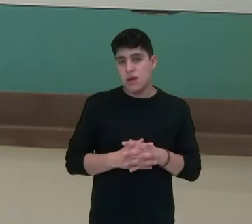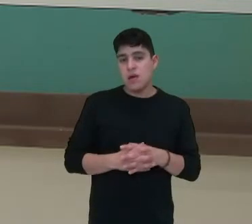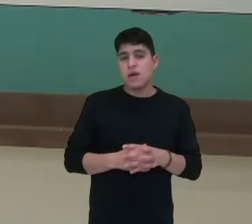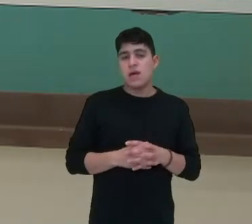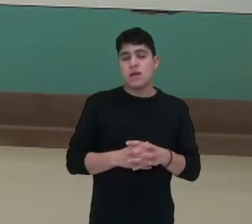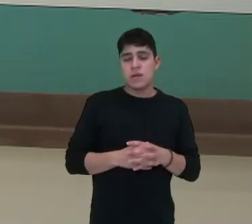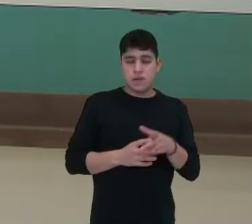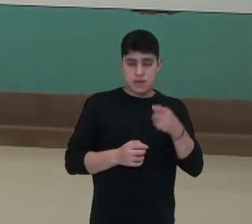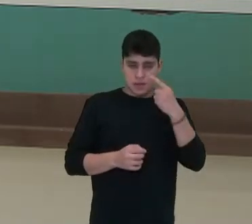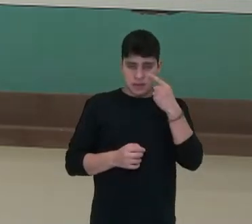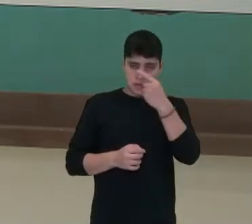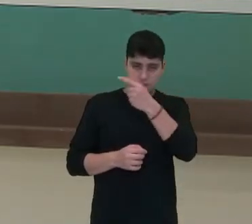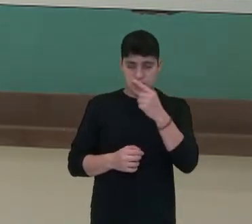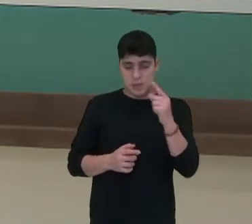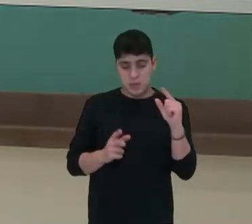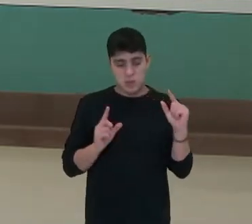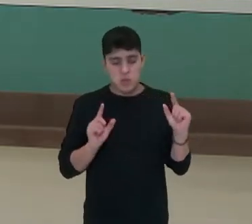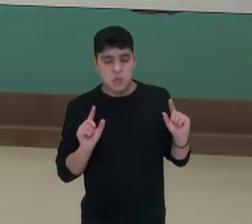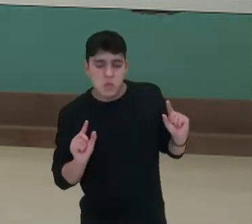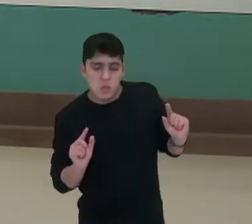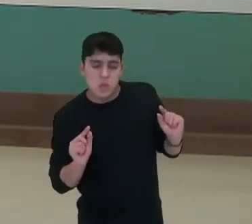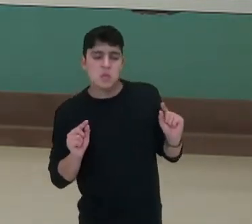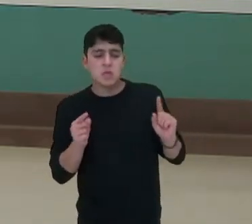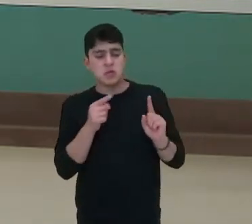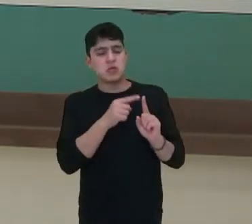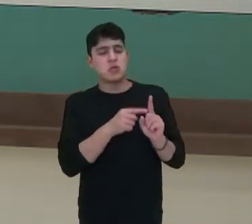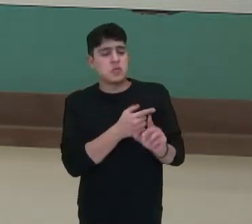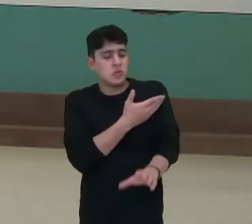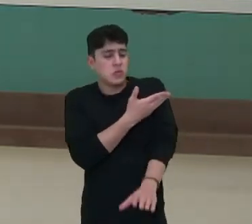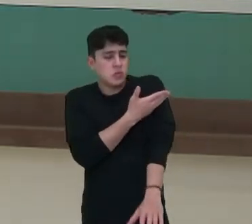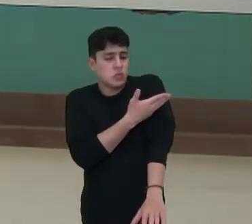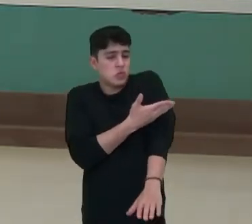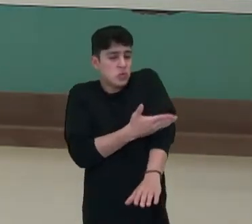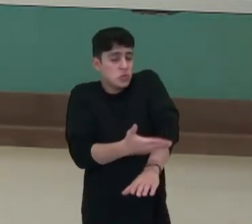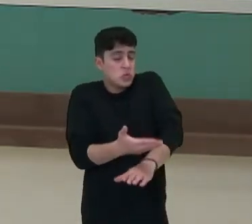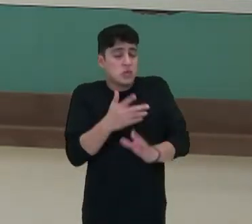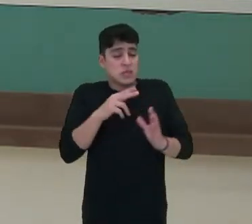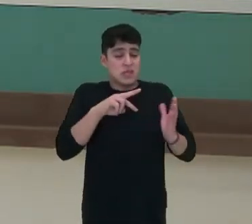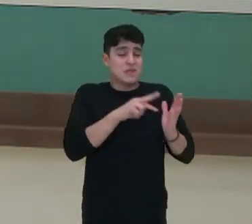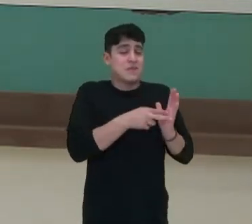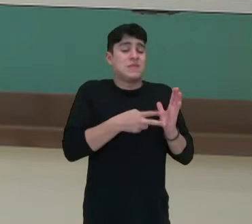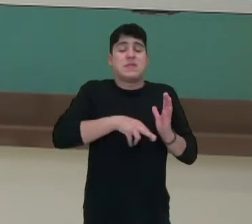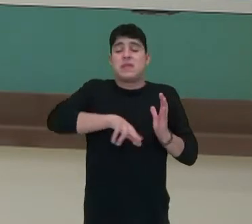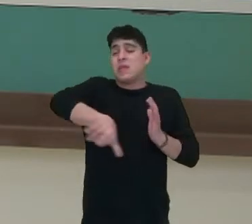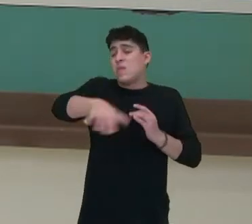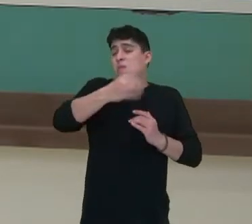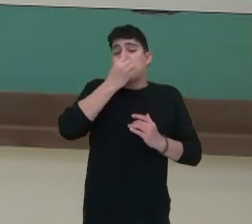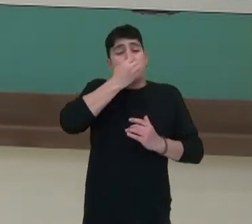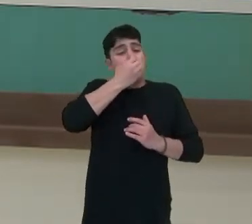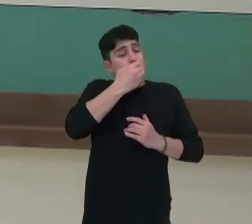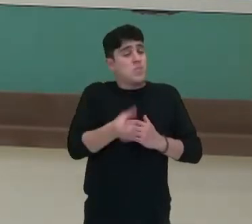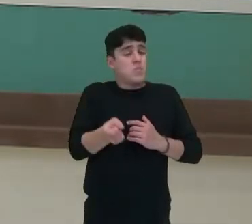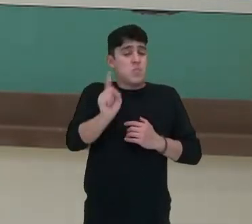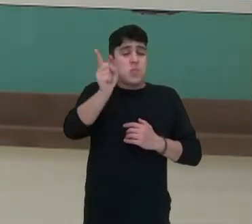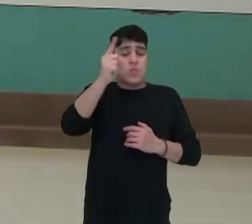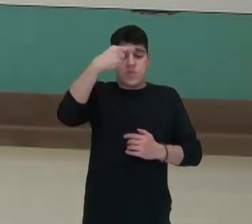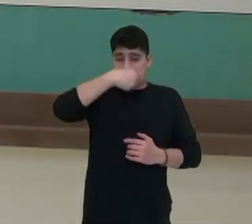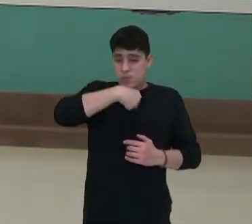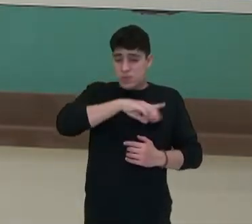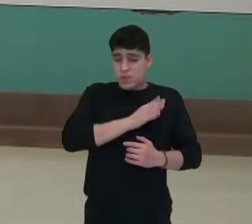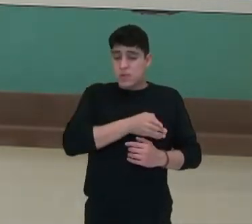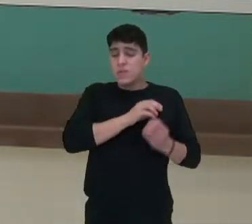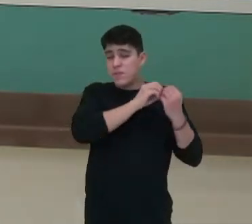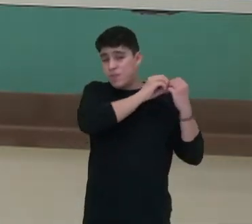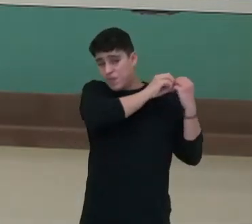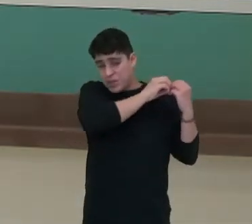Vamos fazer a leitura? Que hábitos são prejudiciais ao sistema cardíaco, né? O sistema cardiovascular,